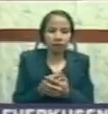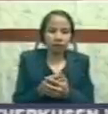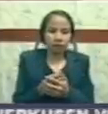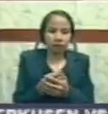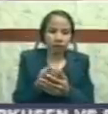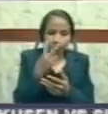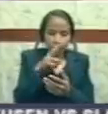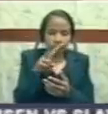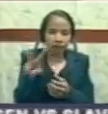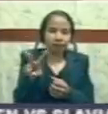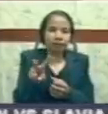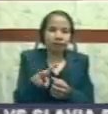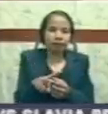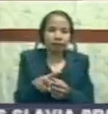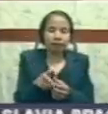Confirma a